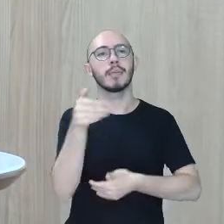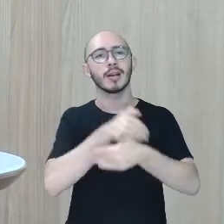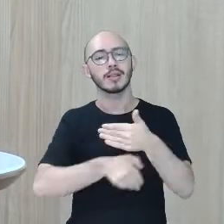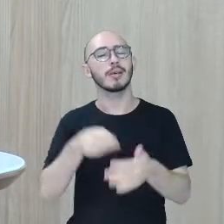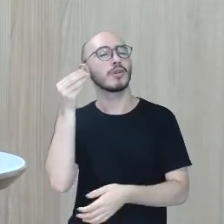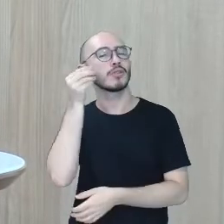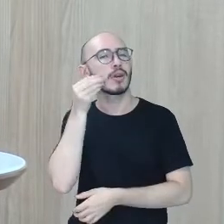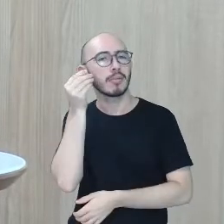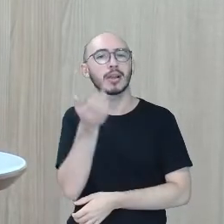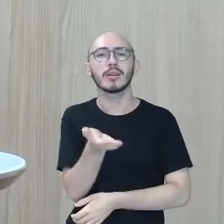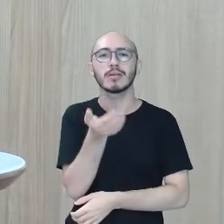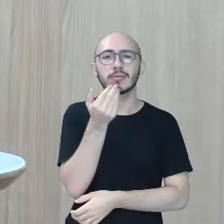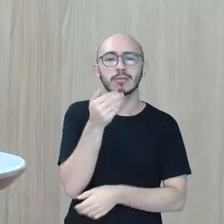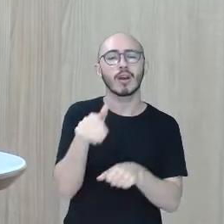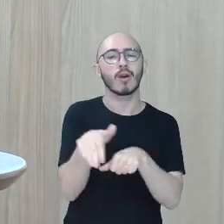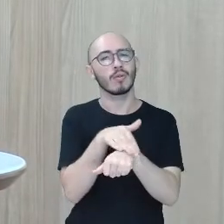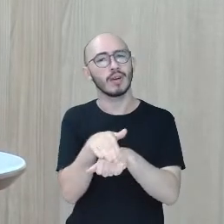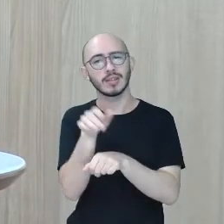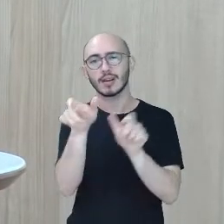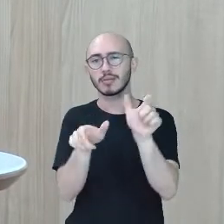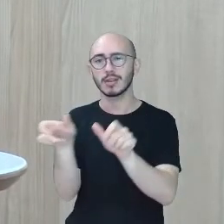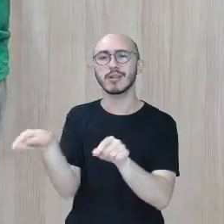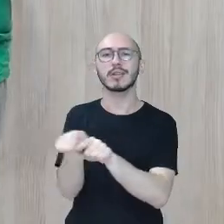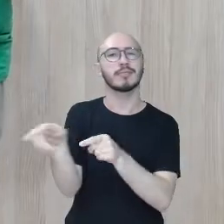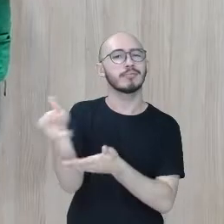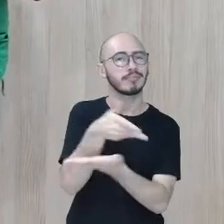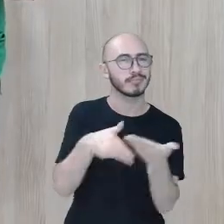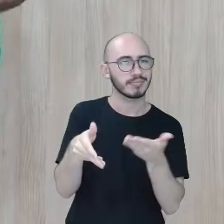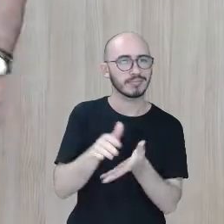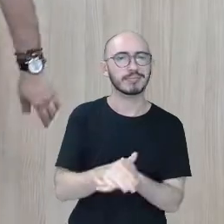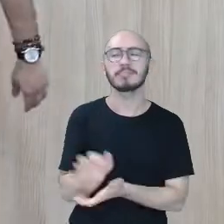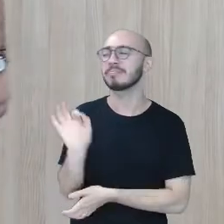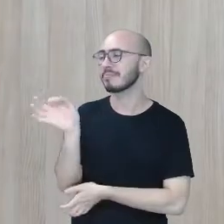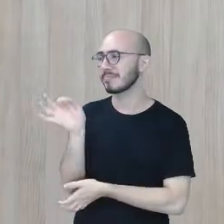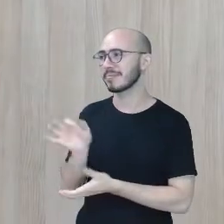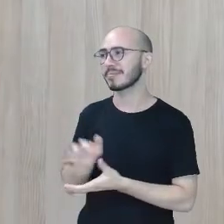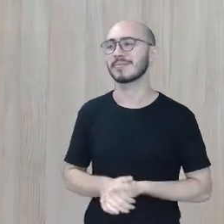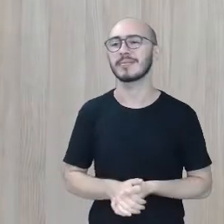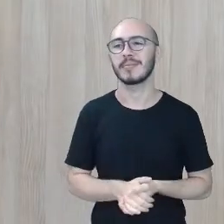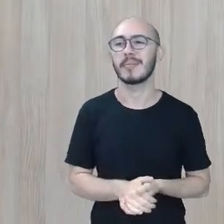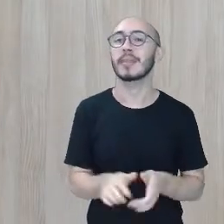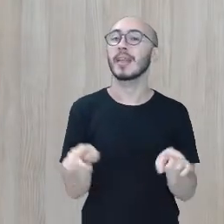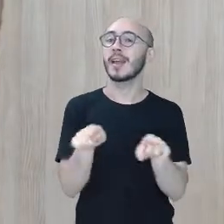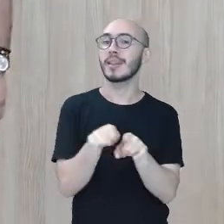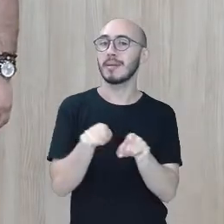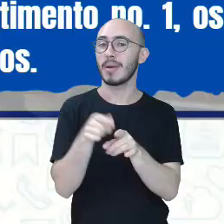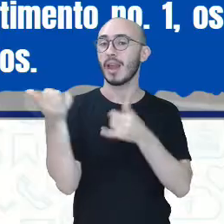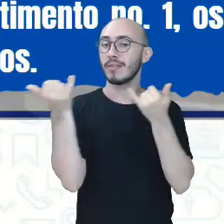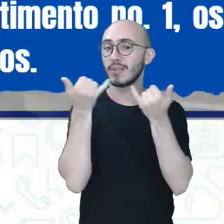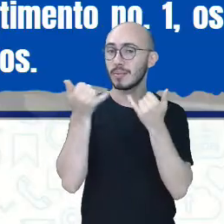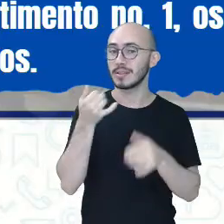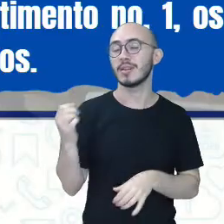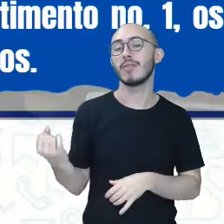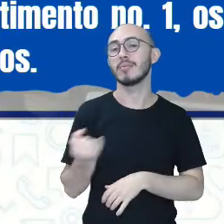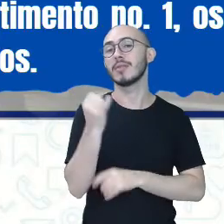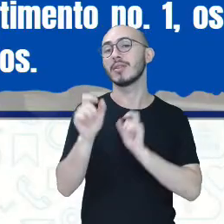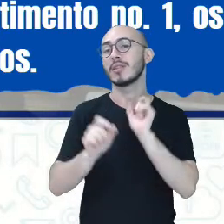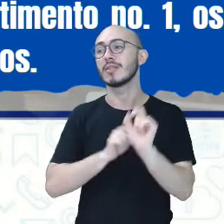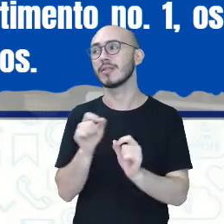do mercado, para conversar com o pessoal lá. Ok. Então, outro dado interessante, né,